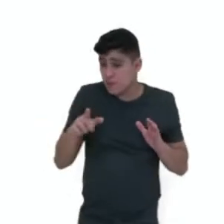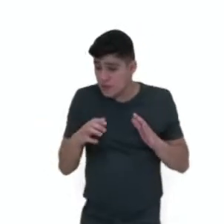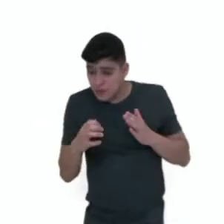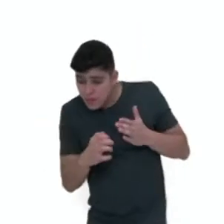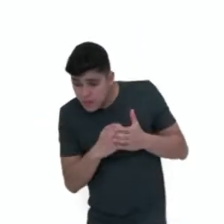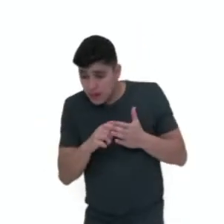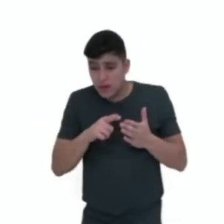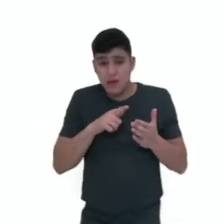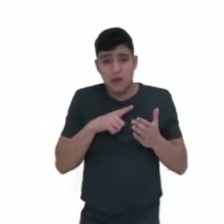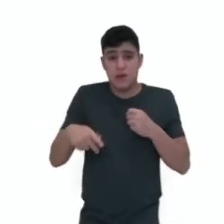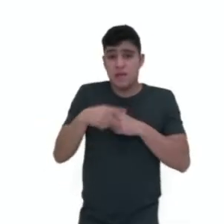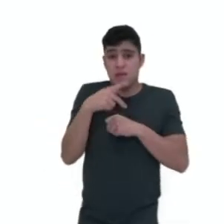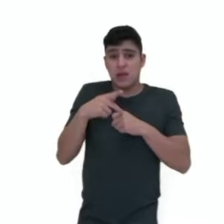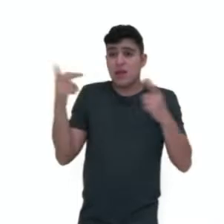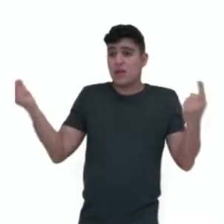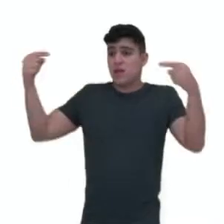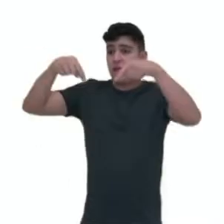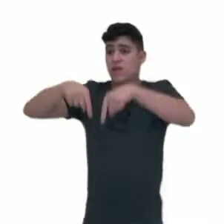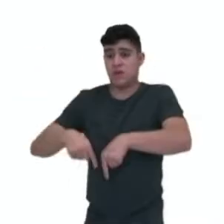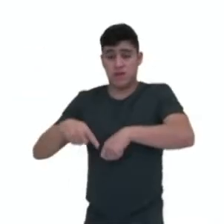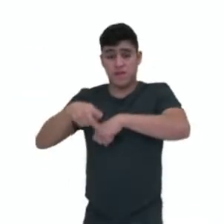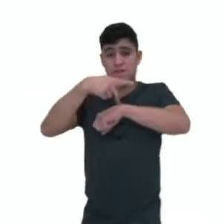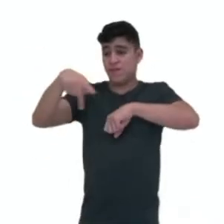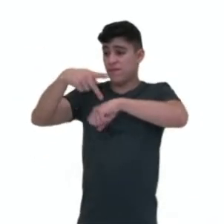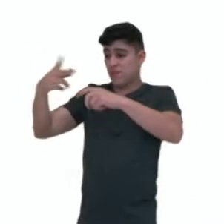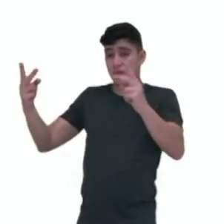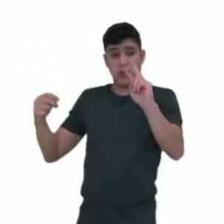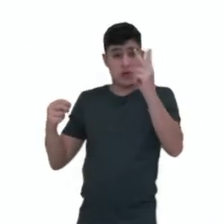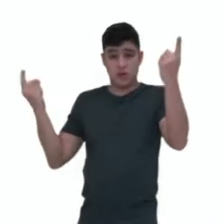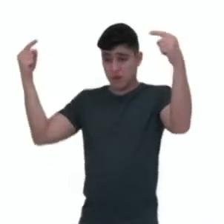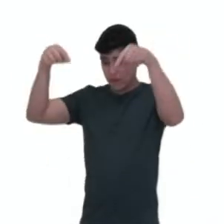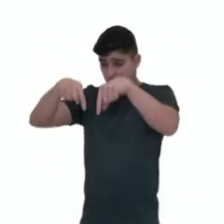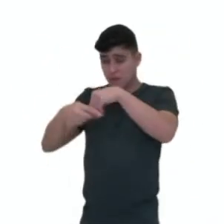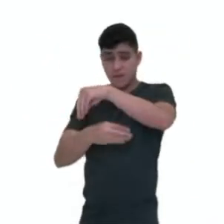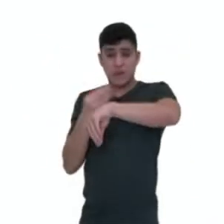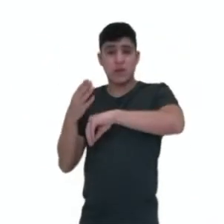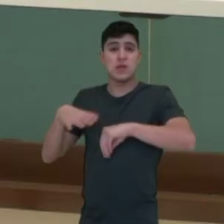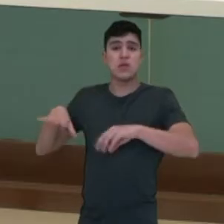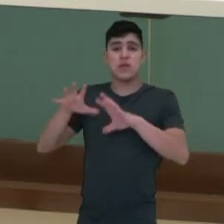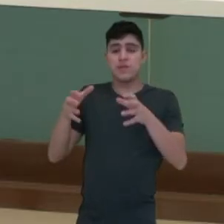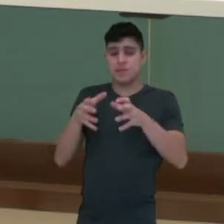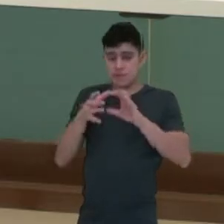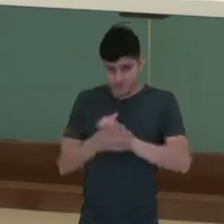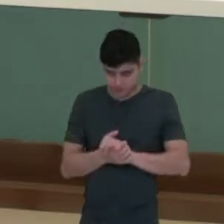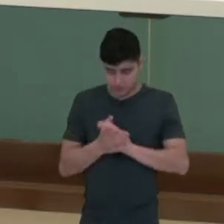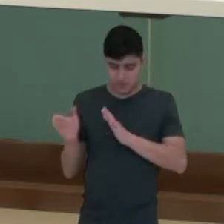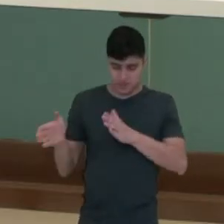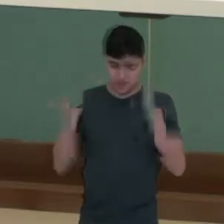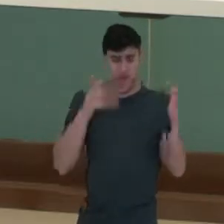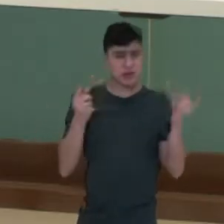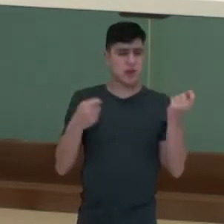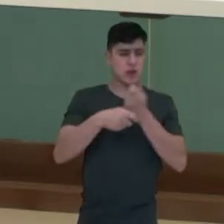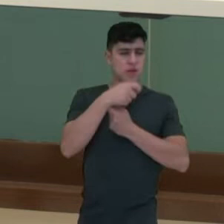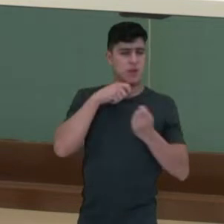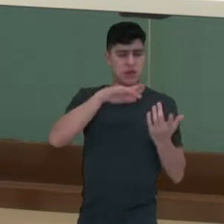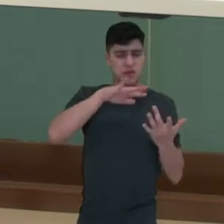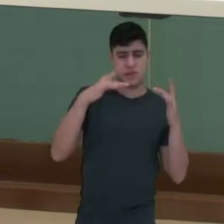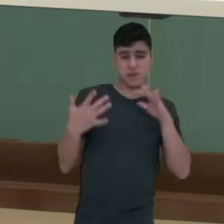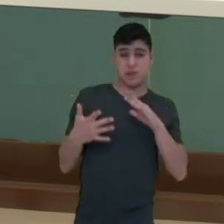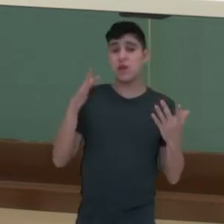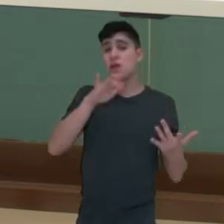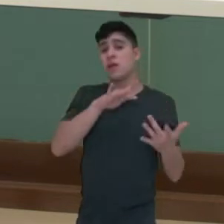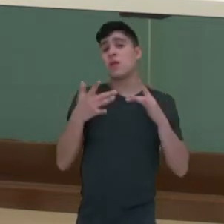nacionalidades diferentes dentro do mesmo conglomerado. A economia globalizada. A globalização é um